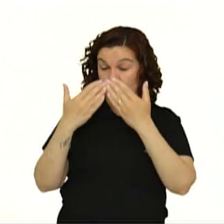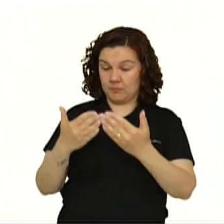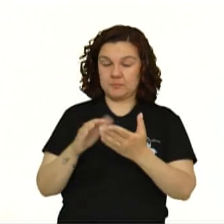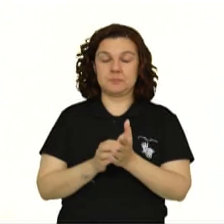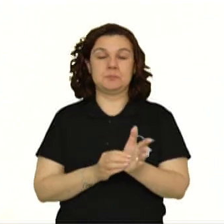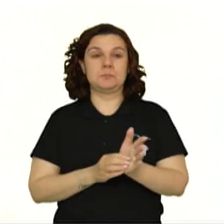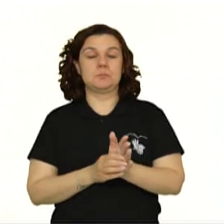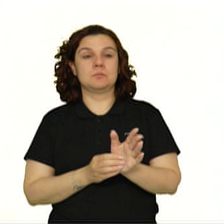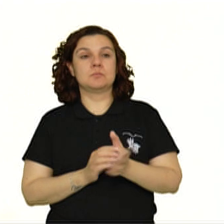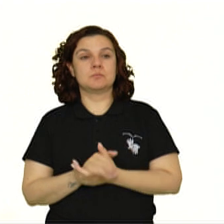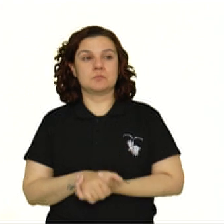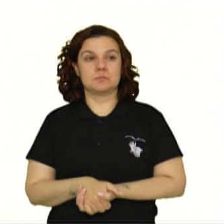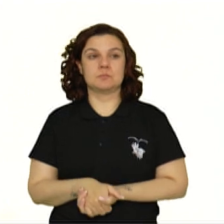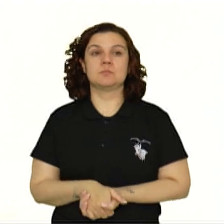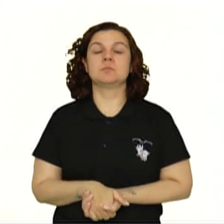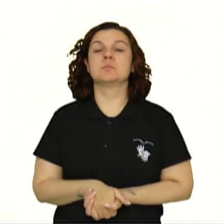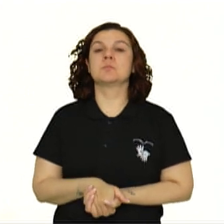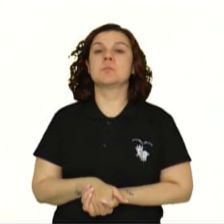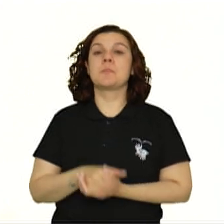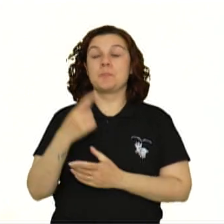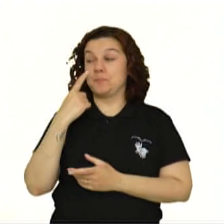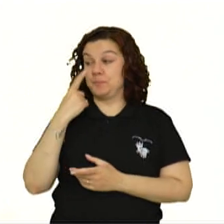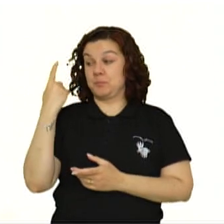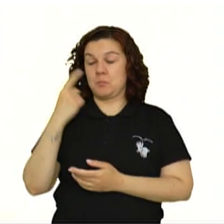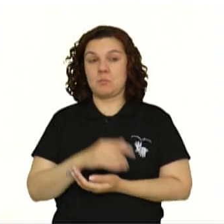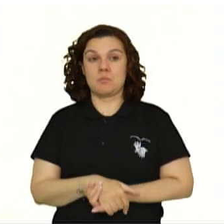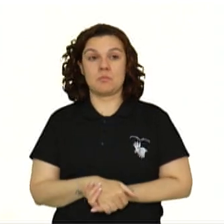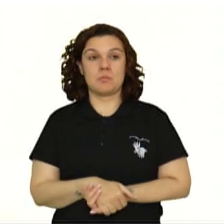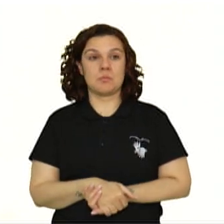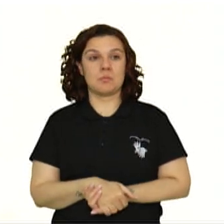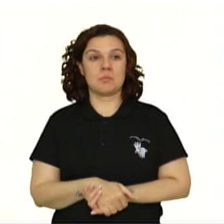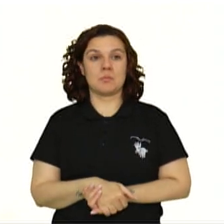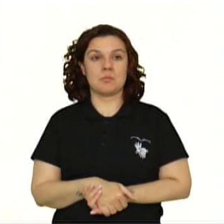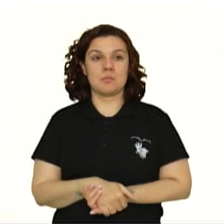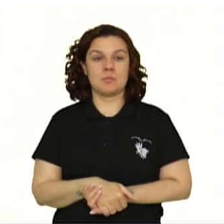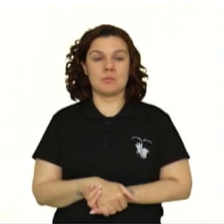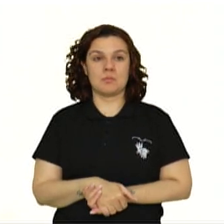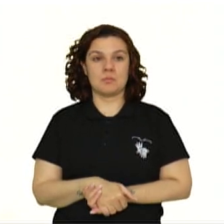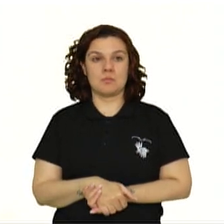circunscrito, no quadrado que está fora. Veja lá.